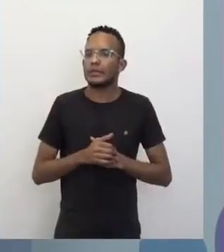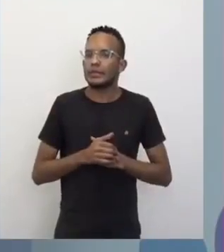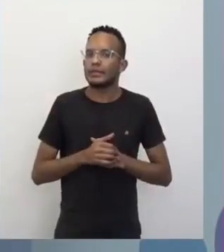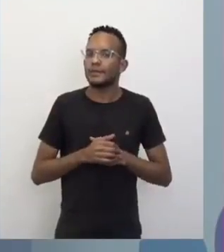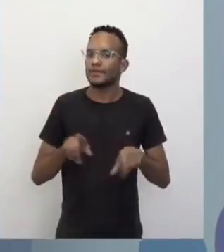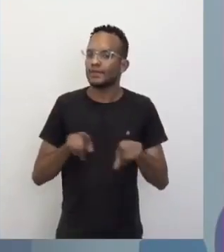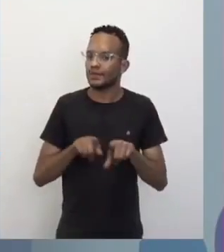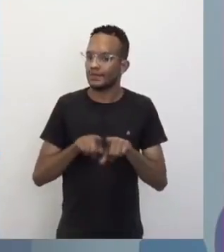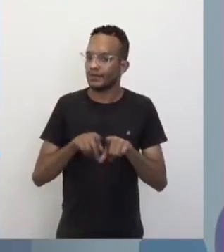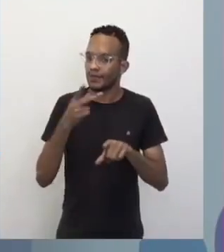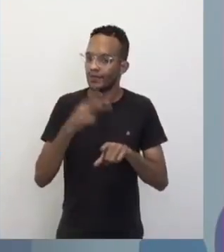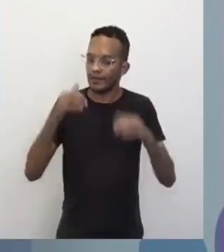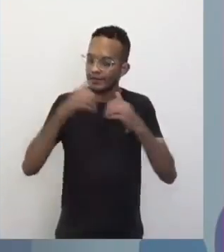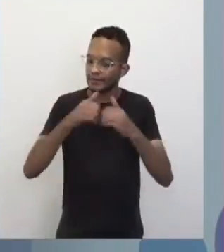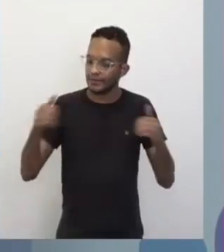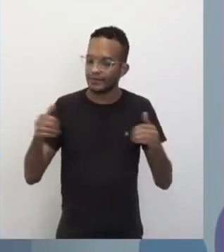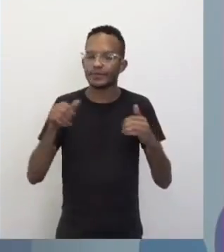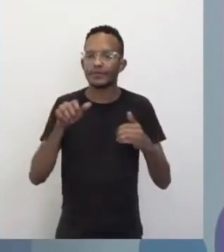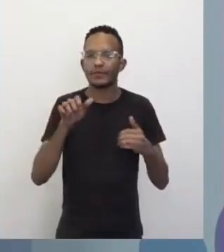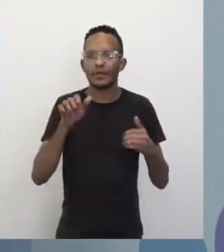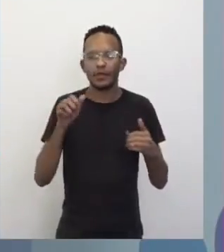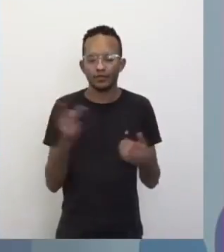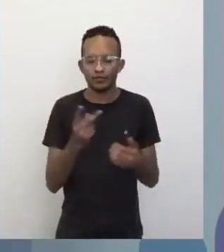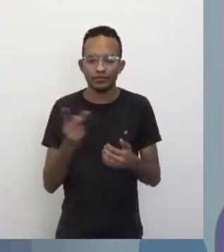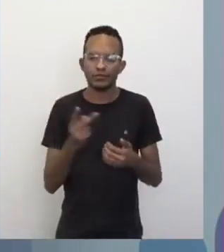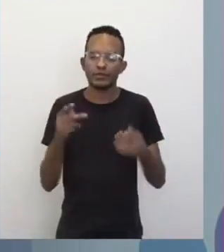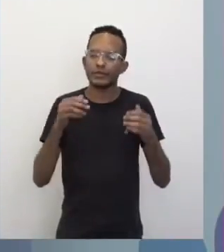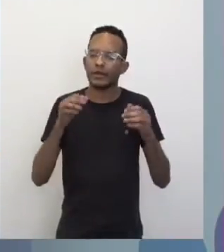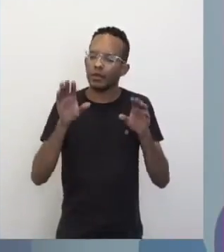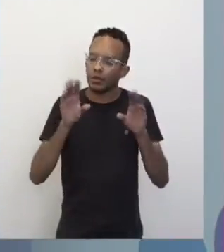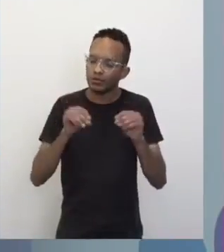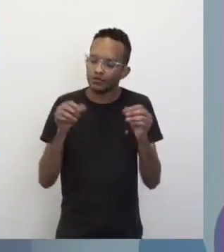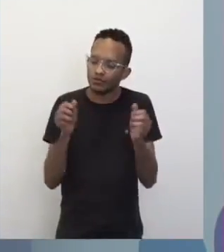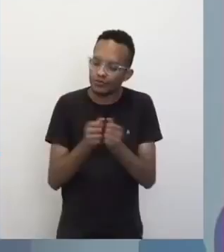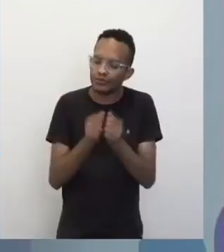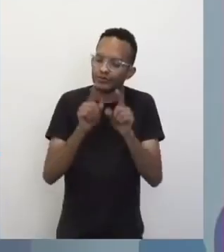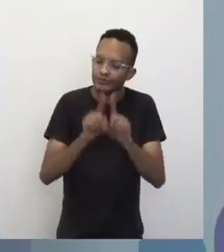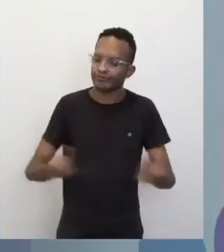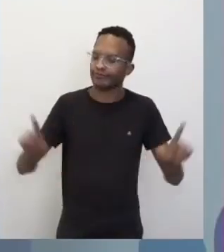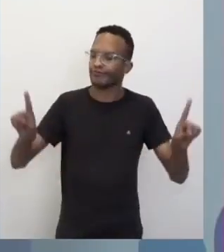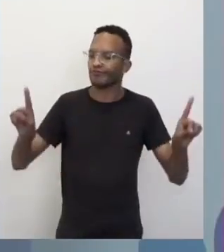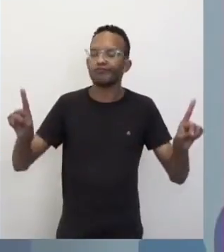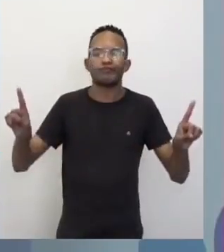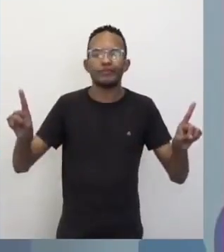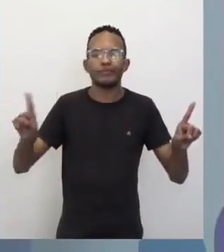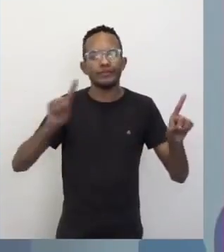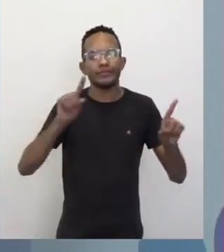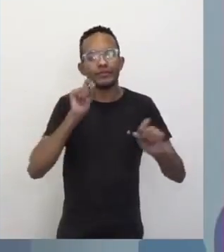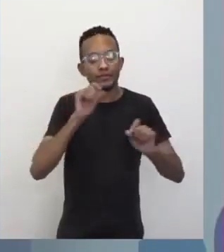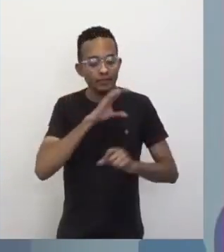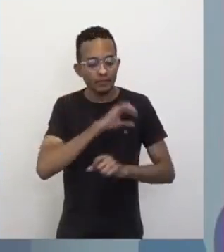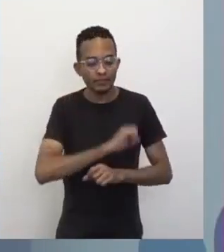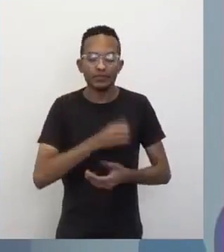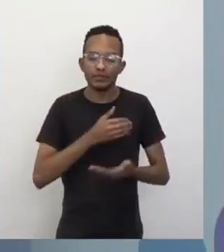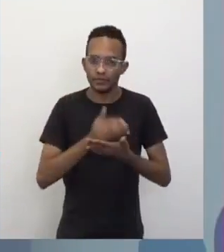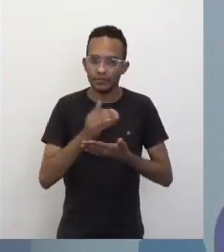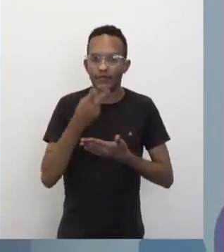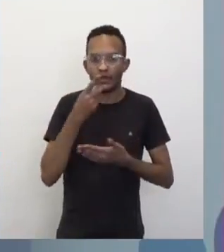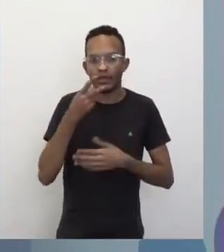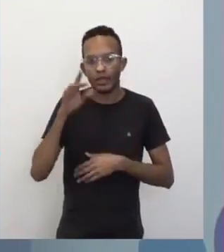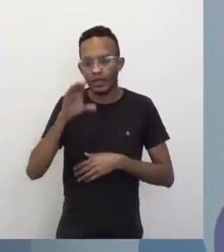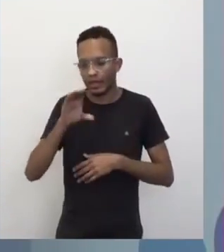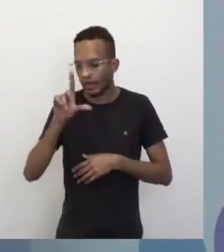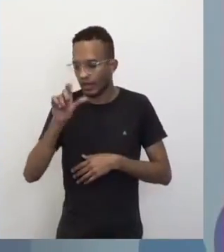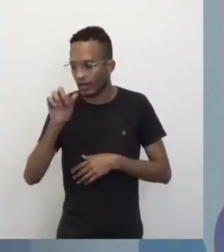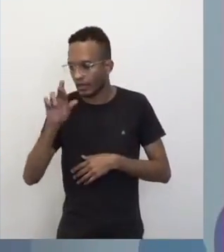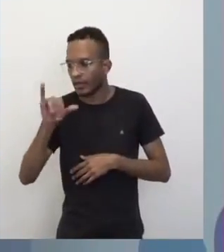lírico descreve é a separação ao final de uma noite juntos. Olha que interessante. No começo da aula, eu falei de uma concepção de amor da Clarice no conto